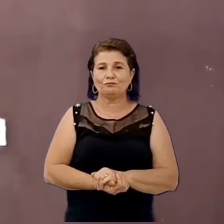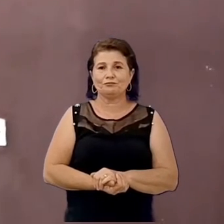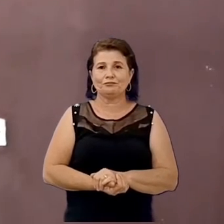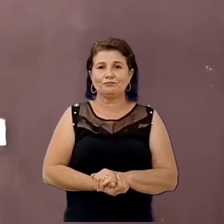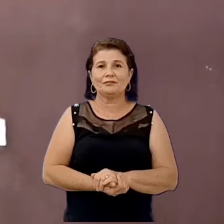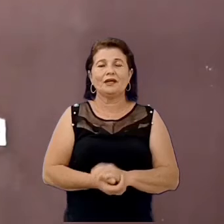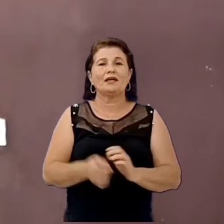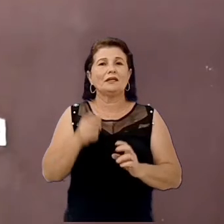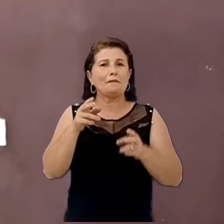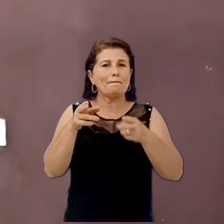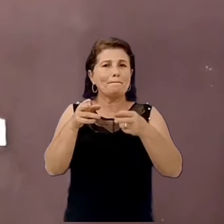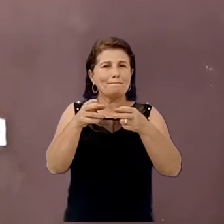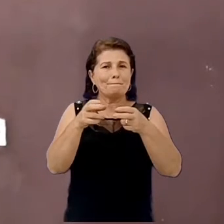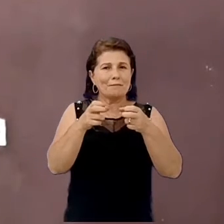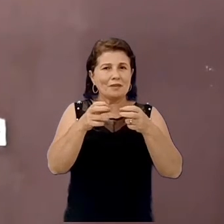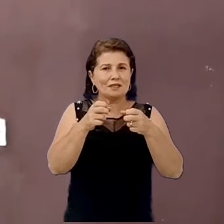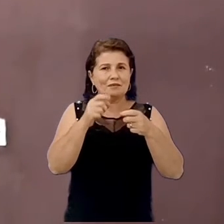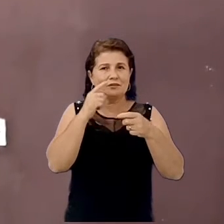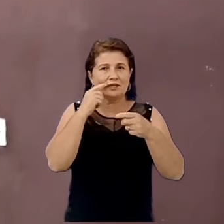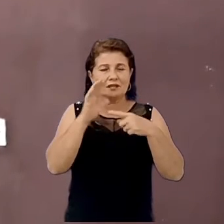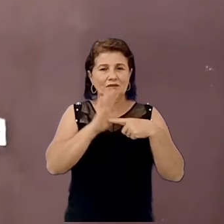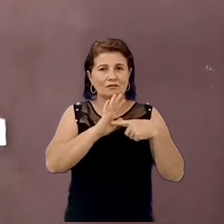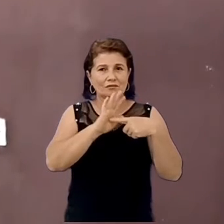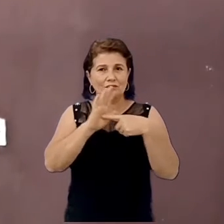A gente vê aqui um primeiro relato sobre essa igreja de Colossenses.